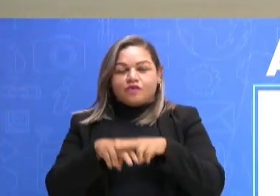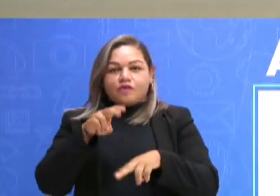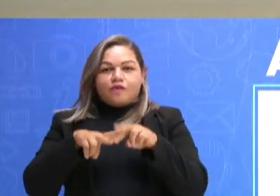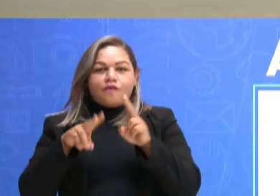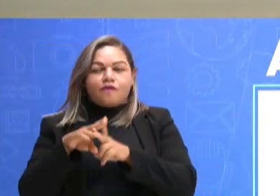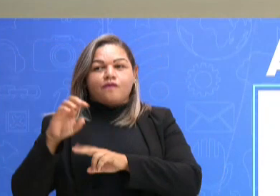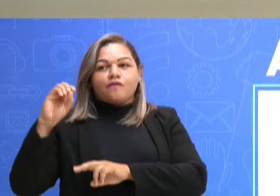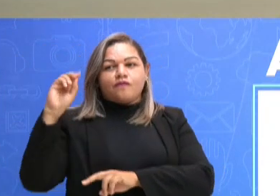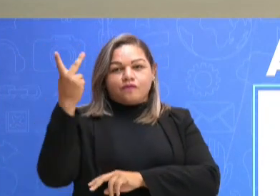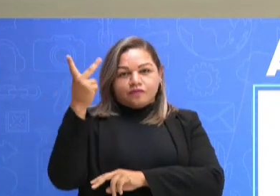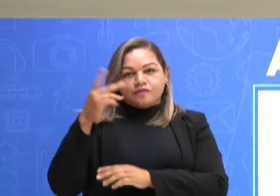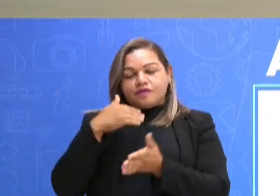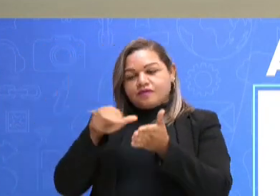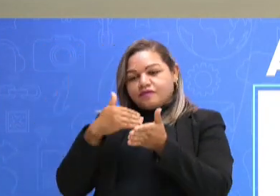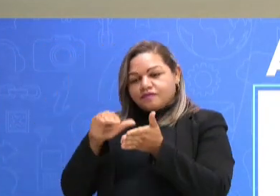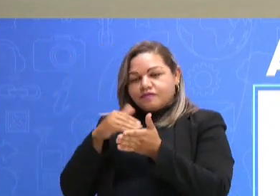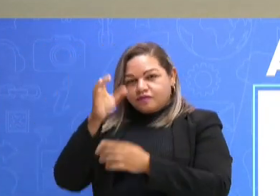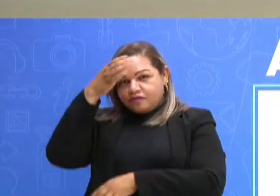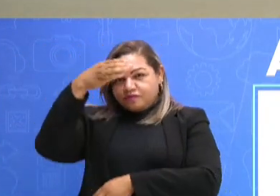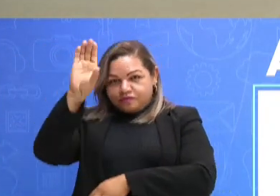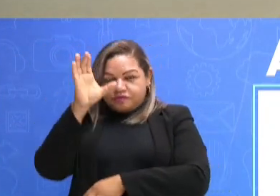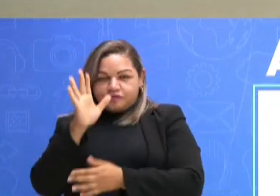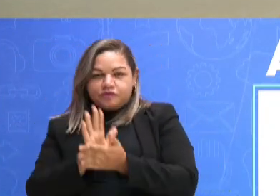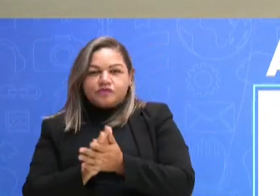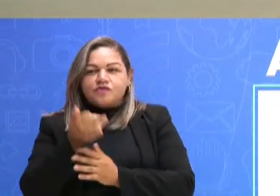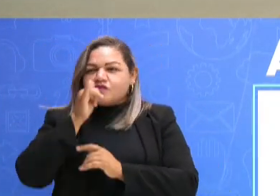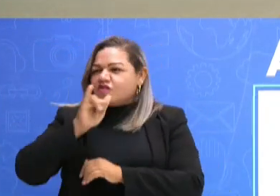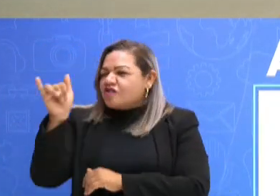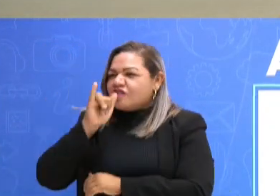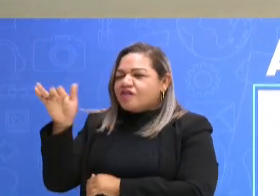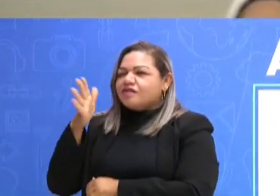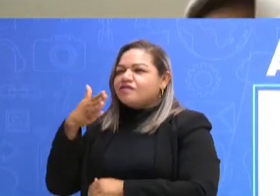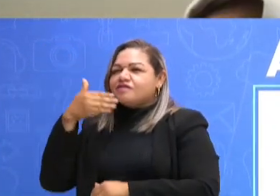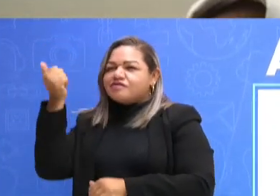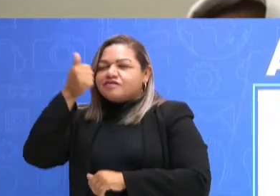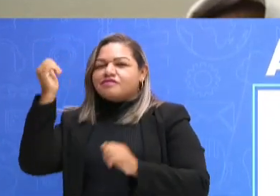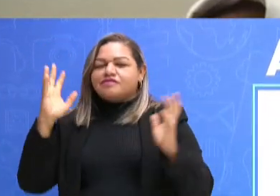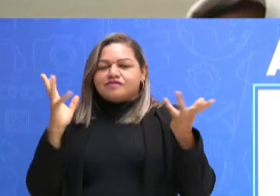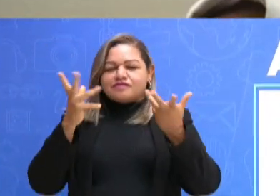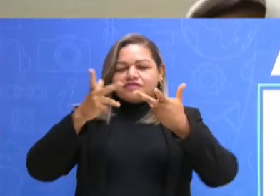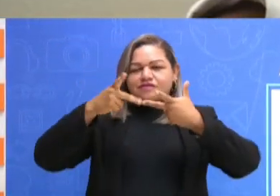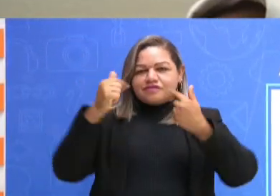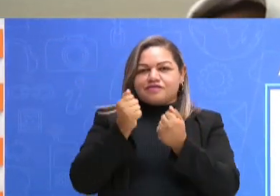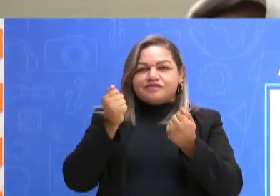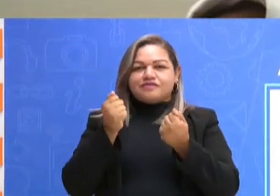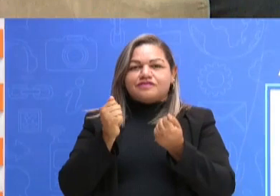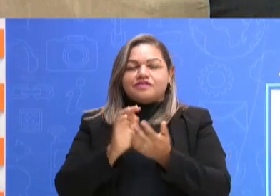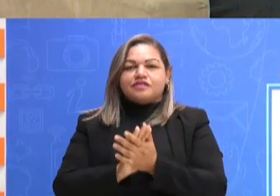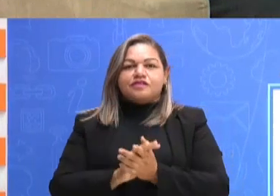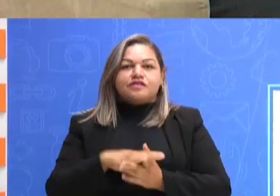de Cultura, Turismo, Leonardo Barata. Que notícia fantástica. Olha aí, ó, em quatro